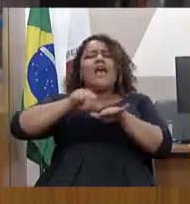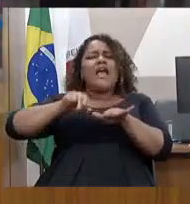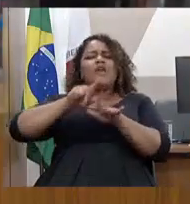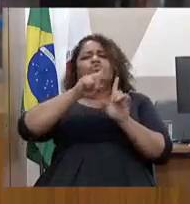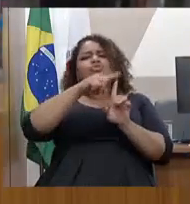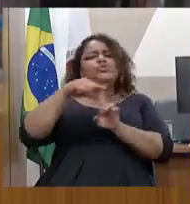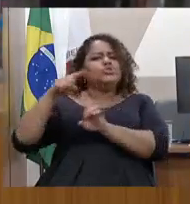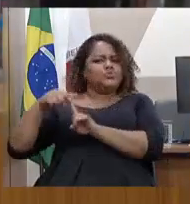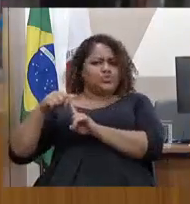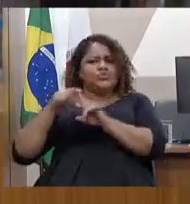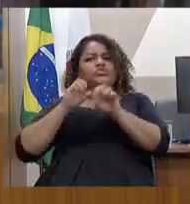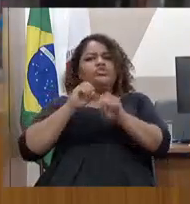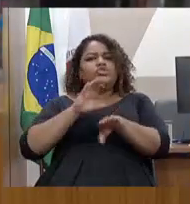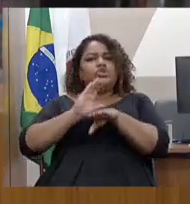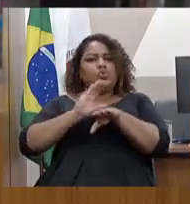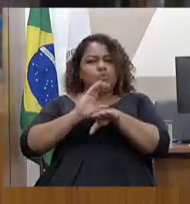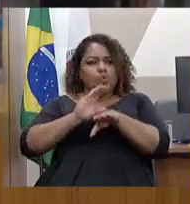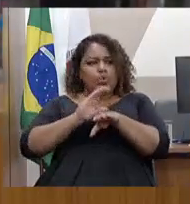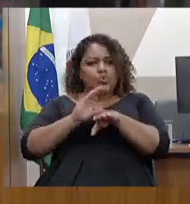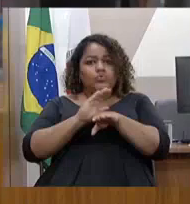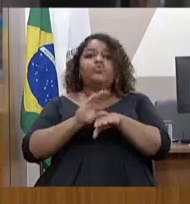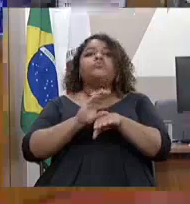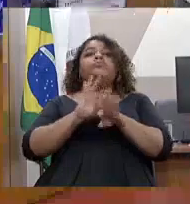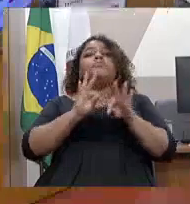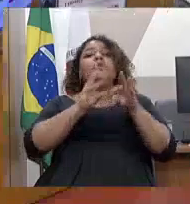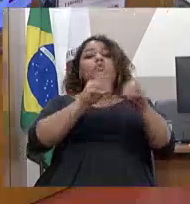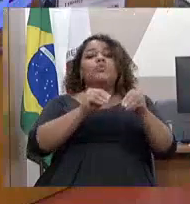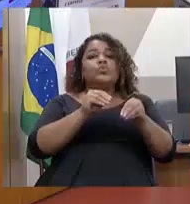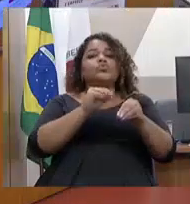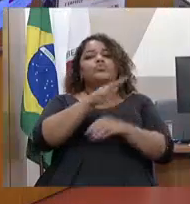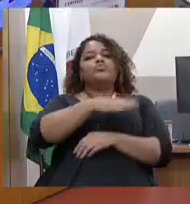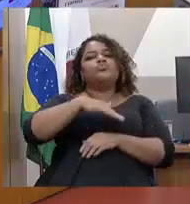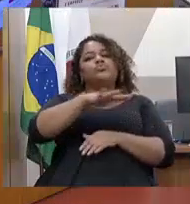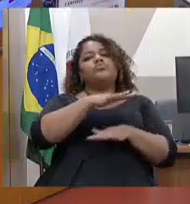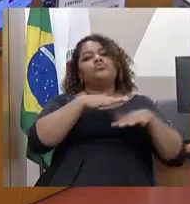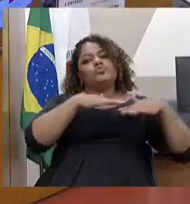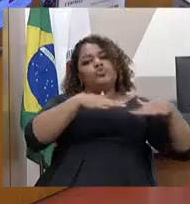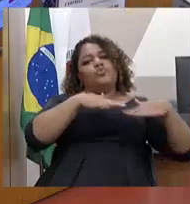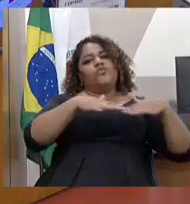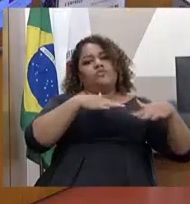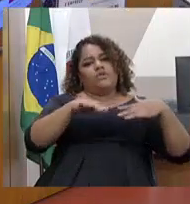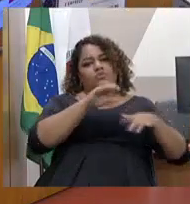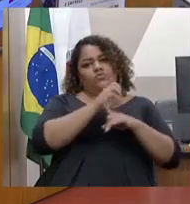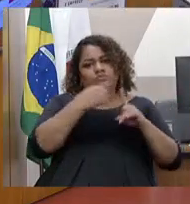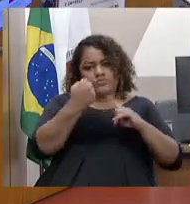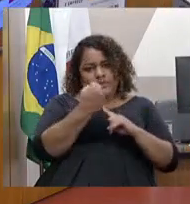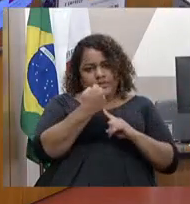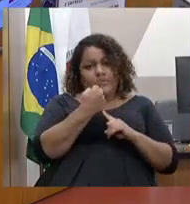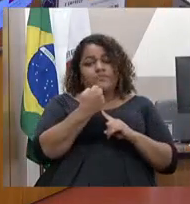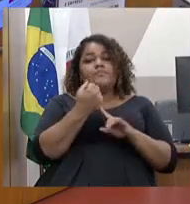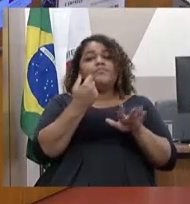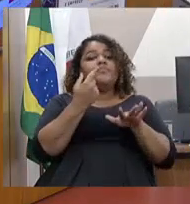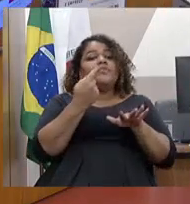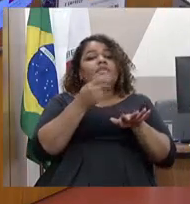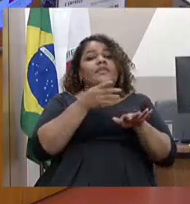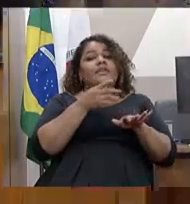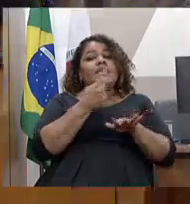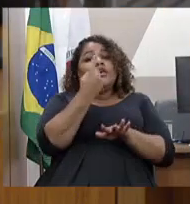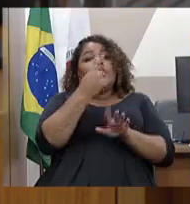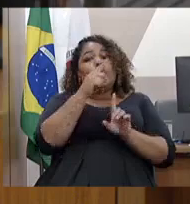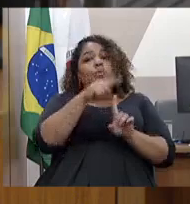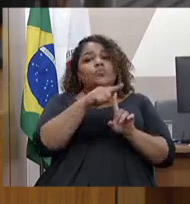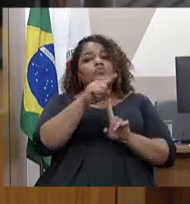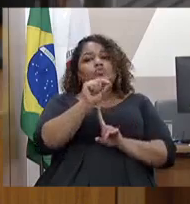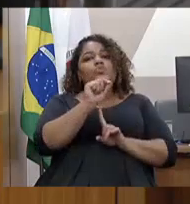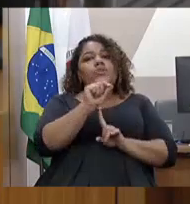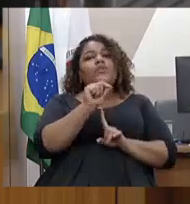os dirigentes sindicais para o pessoal do movimento social e dentro dessa discussão uma das grandes impressivas que a gente vai